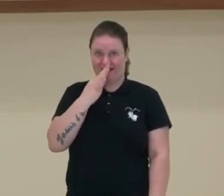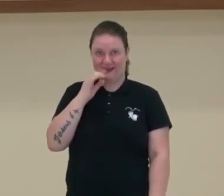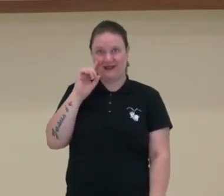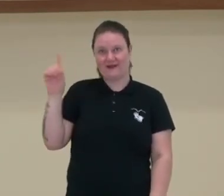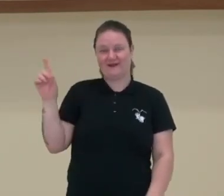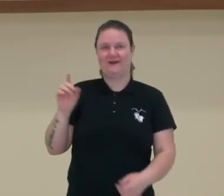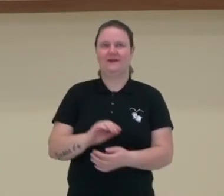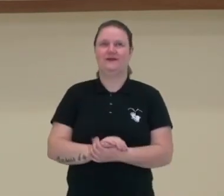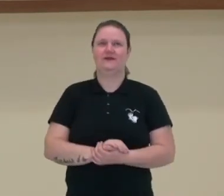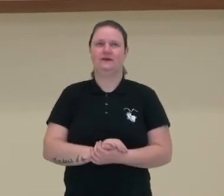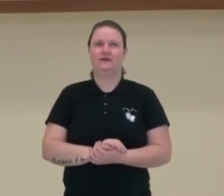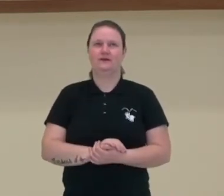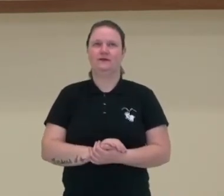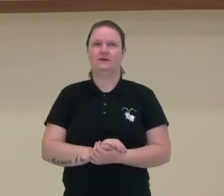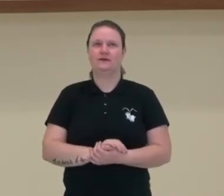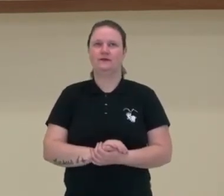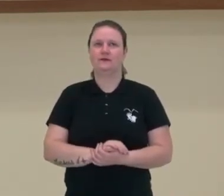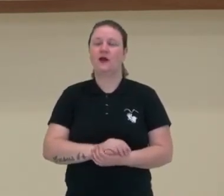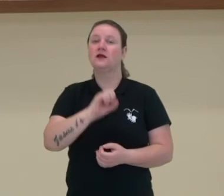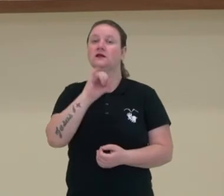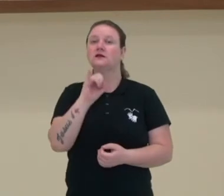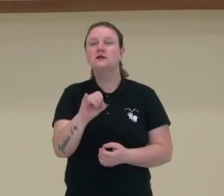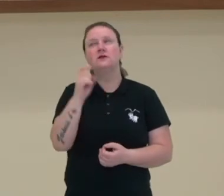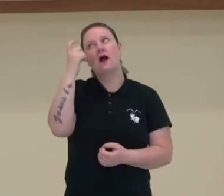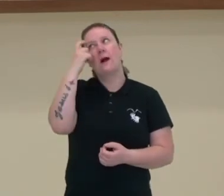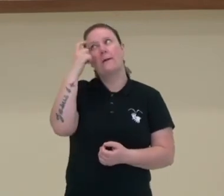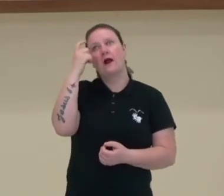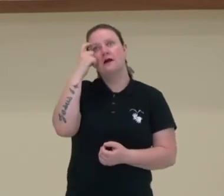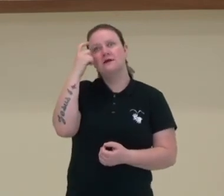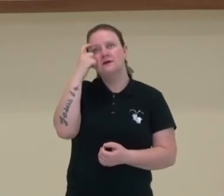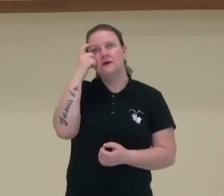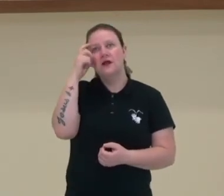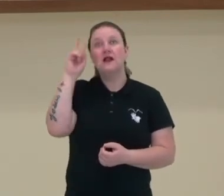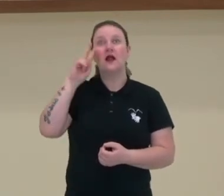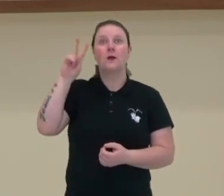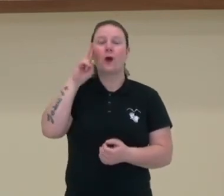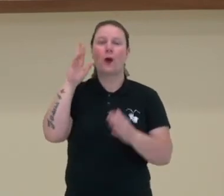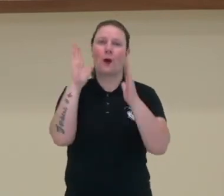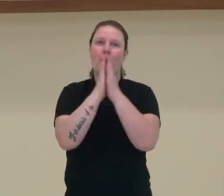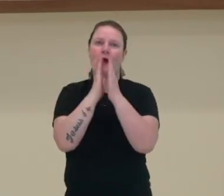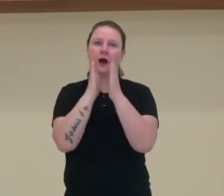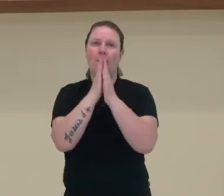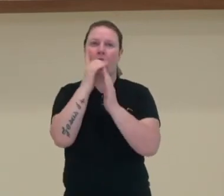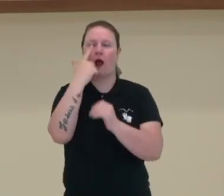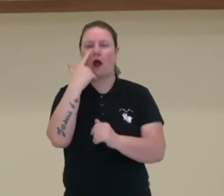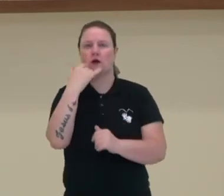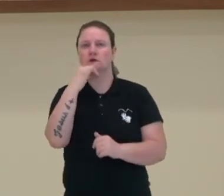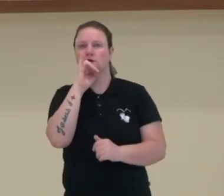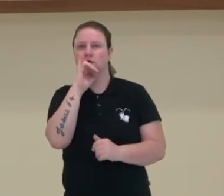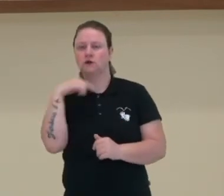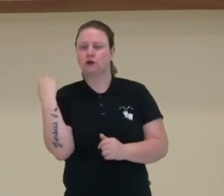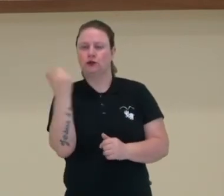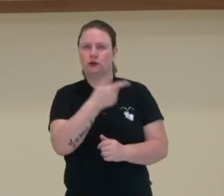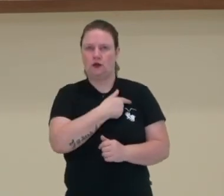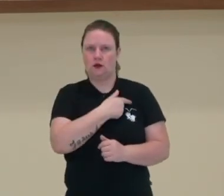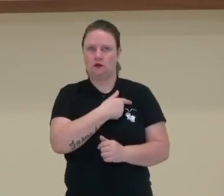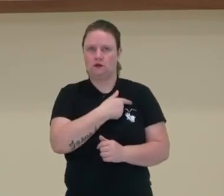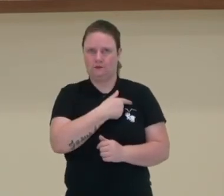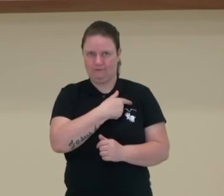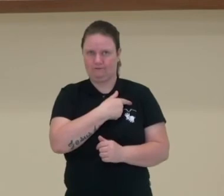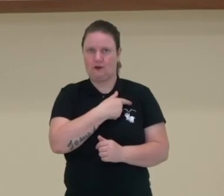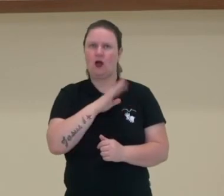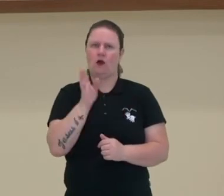ver? Então, se você pensou na oração cristã do Pai Nosso, mesmo que você não seja cristão, certamente você conhece